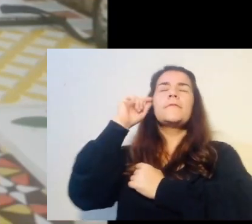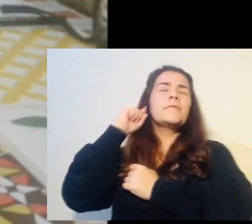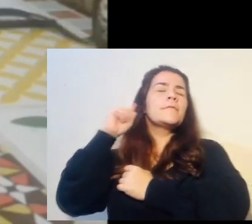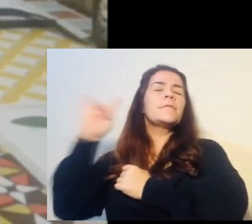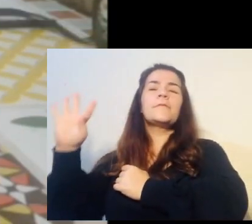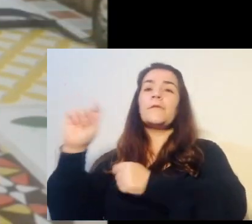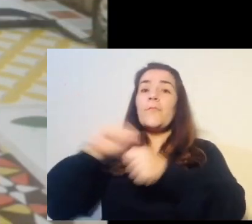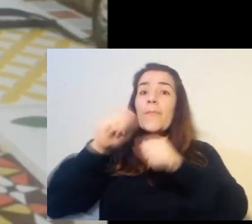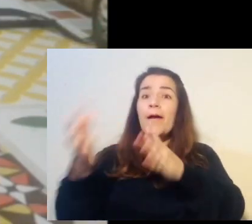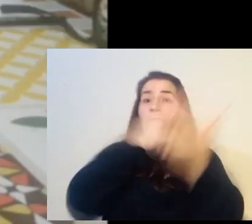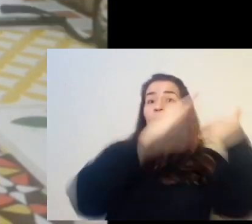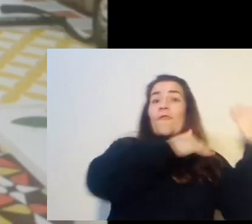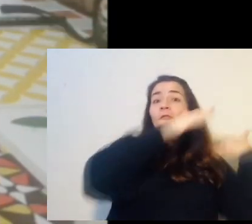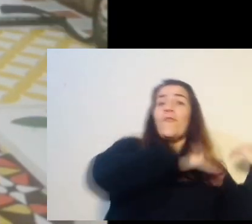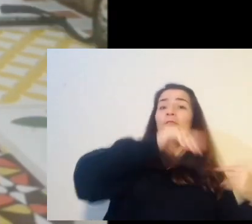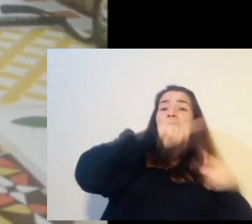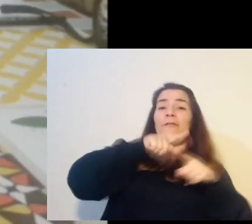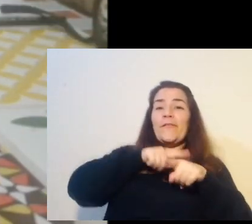mais um.